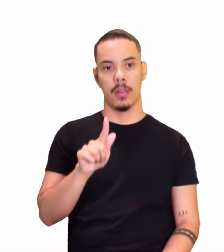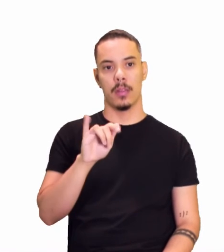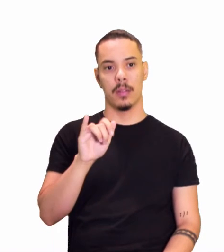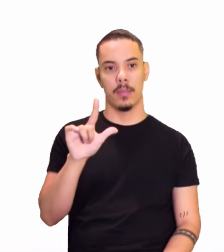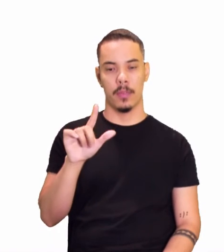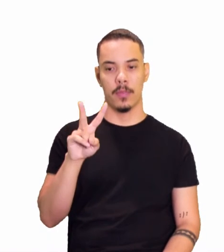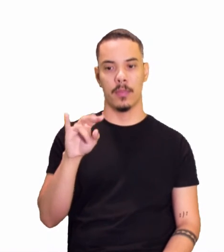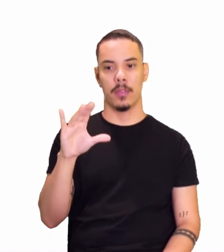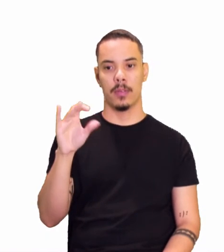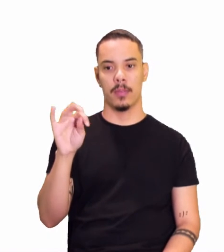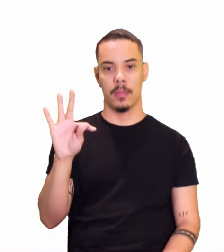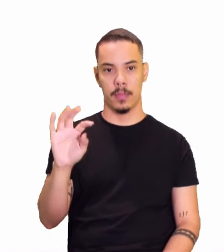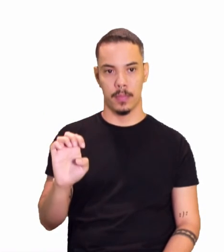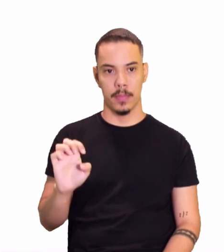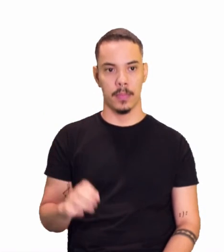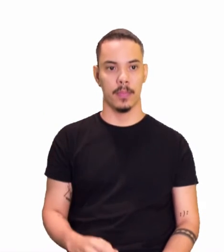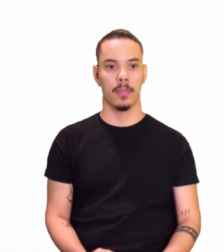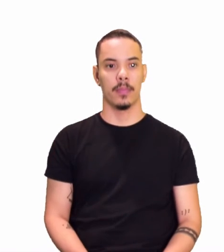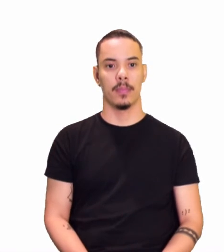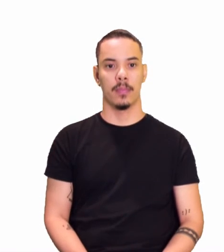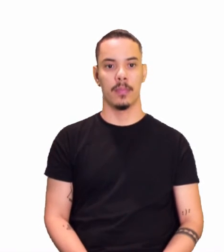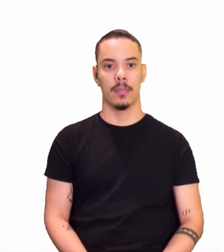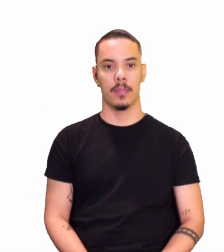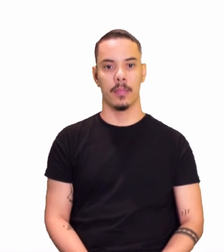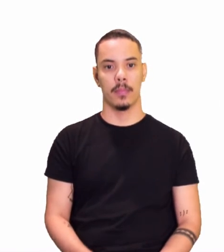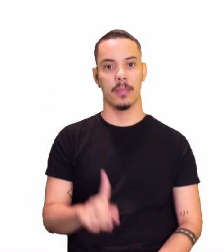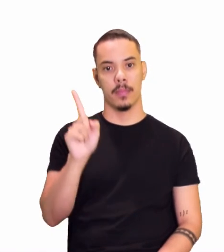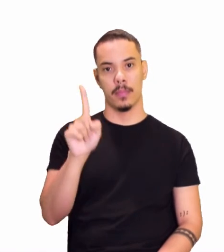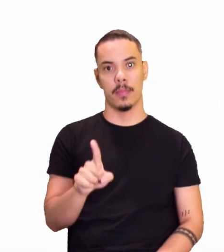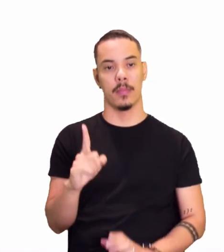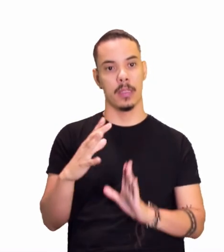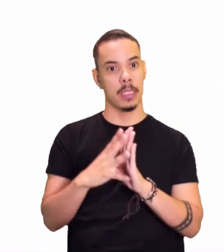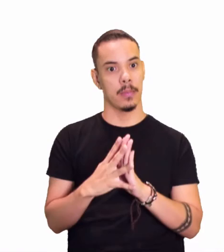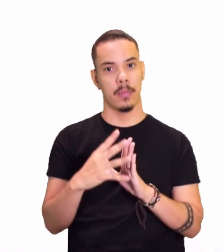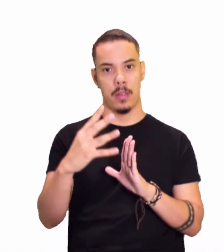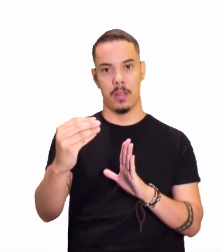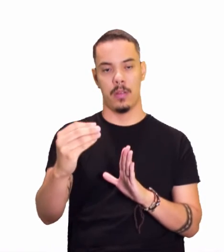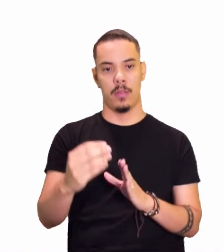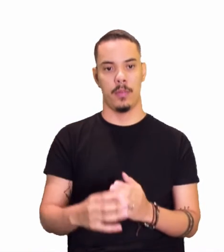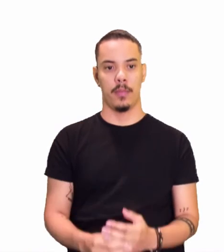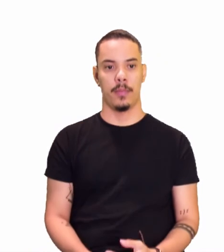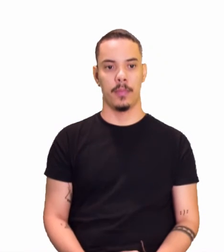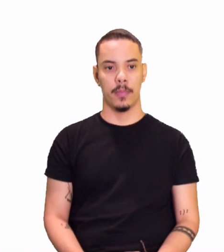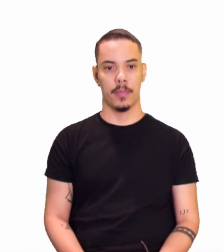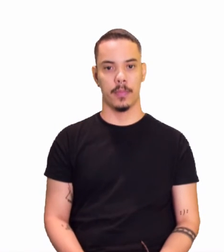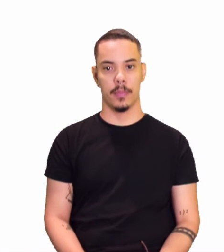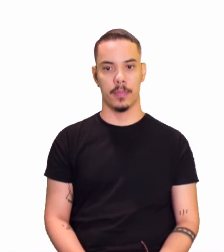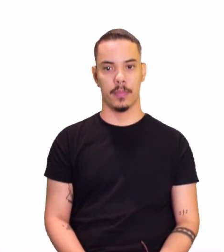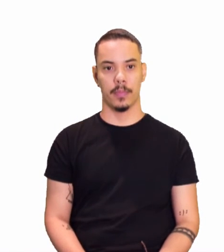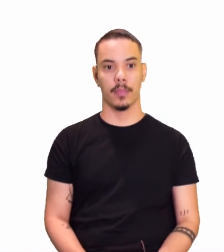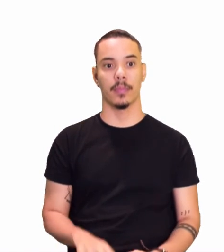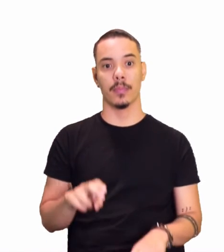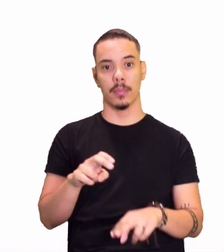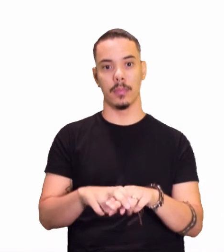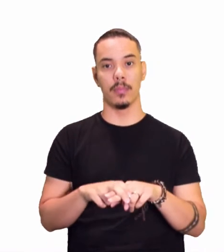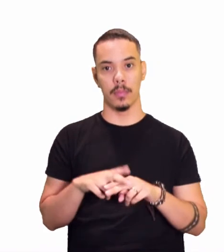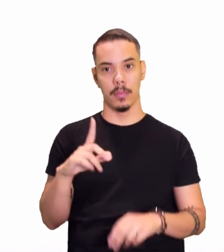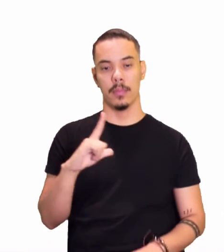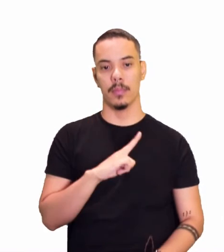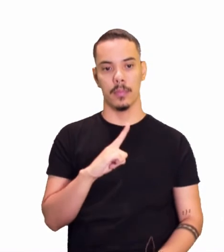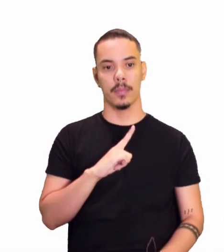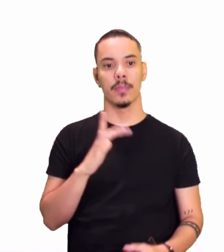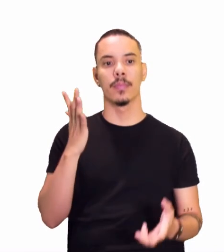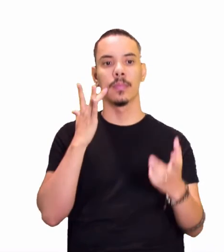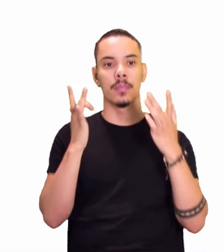Gil Vicente. Beleza! Ele foi o inspirador, né? Exatamente. Bom, por isso nós vamos ter aí, né,